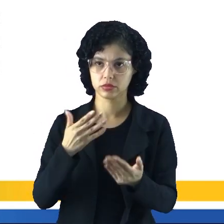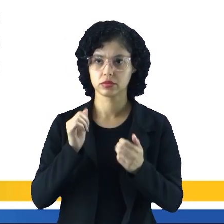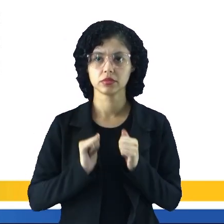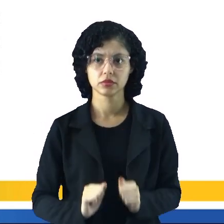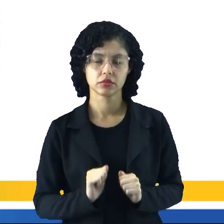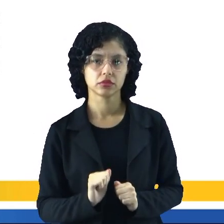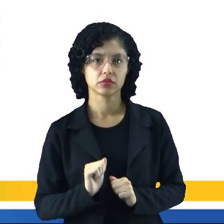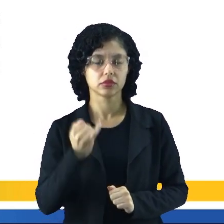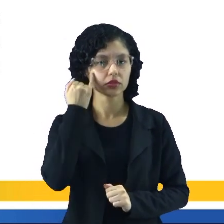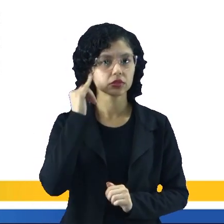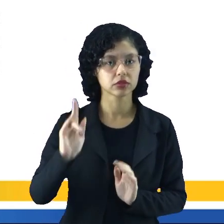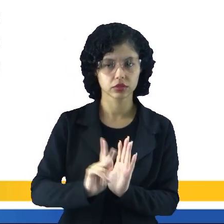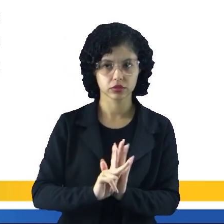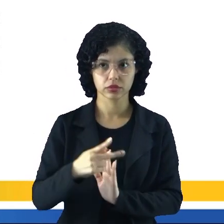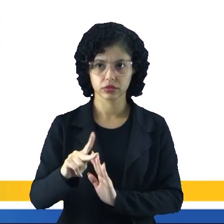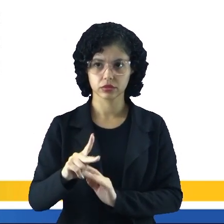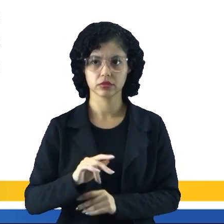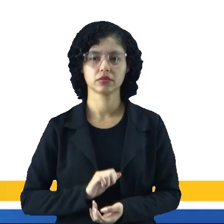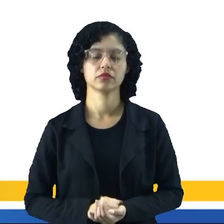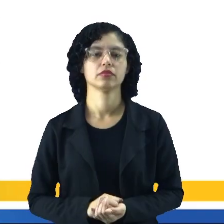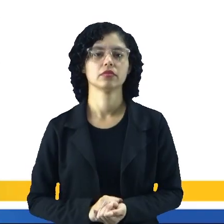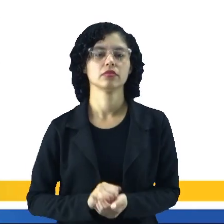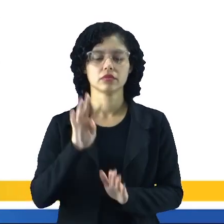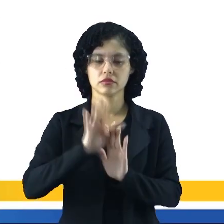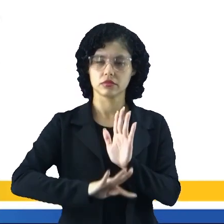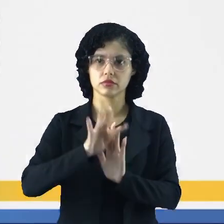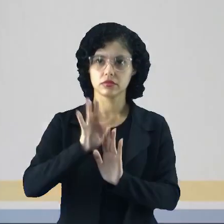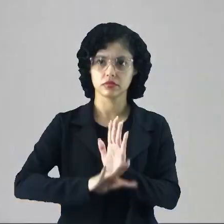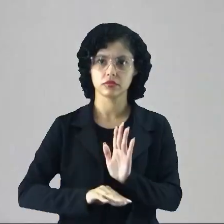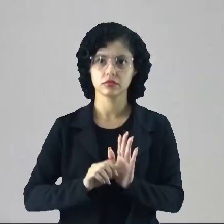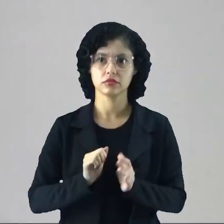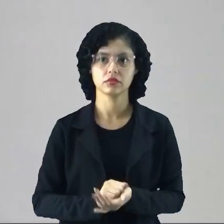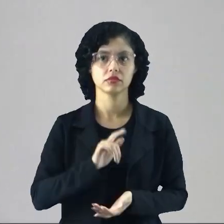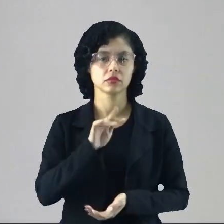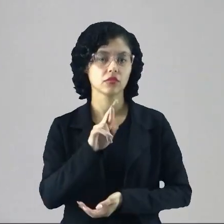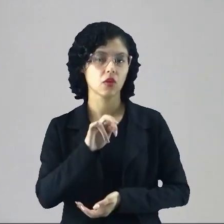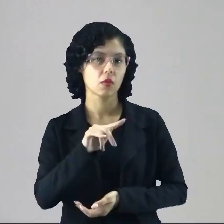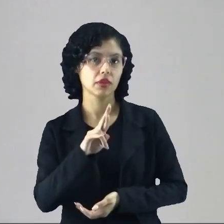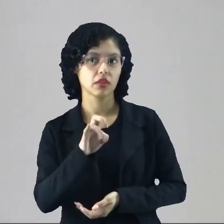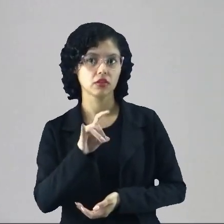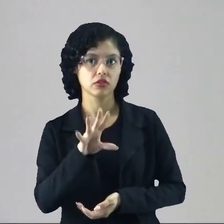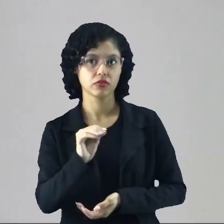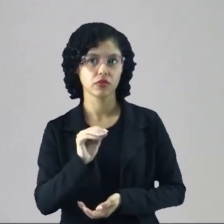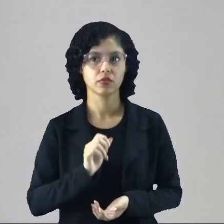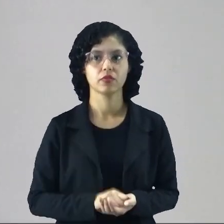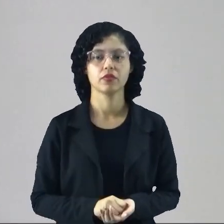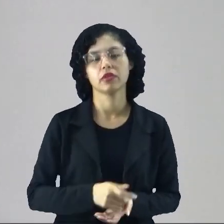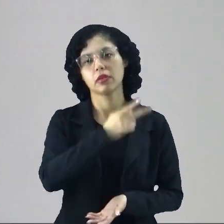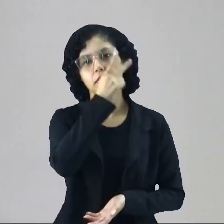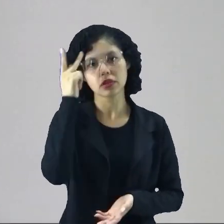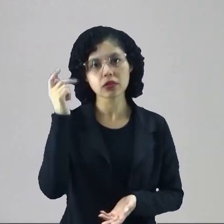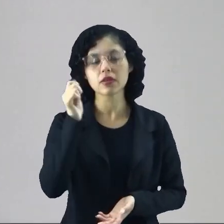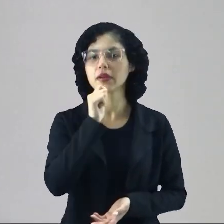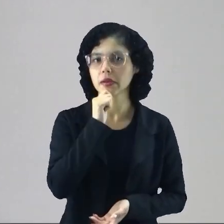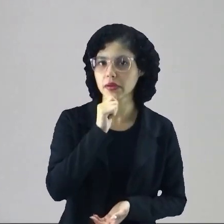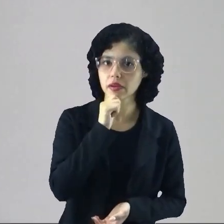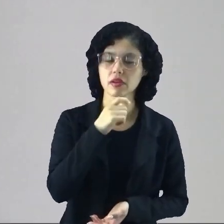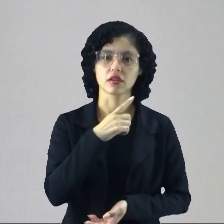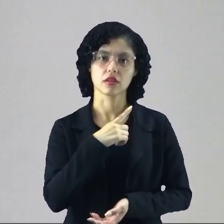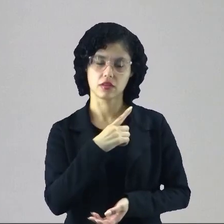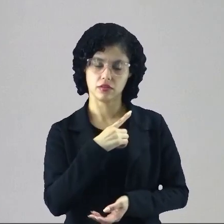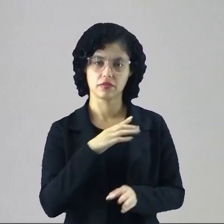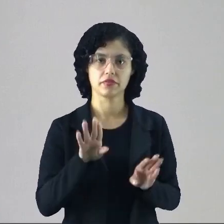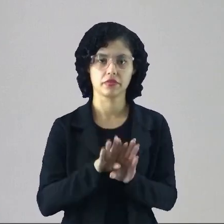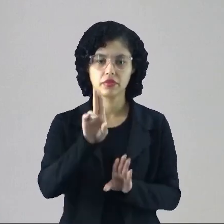comparação para defender sua ideia então no texto expositivo argumentativo a pessoa que vai fazer aquele